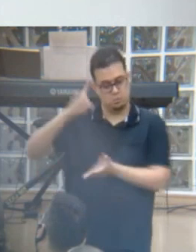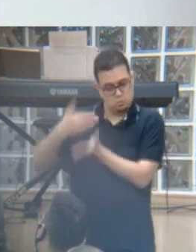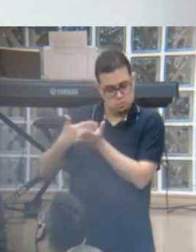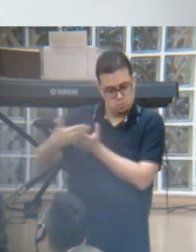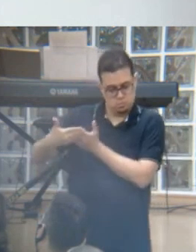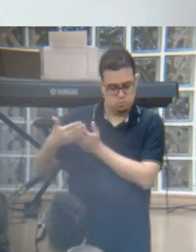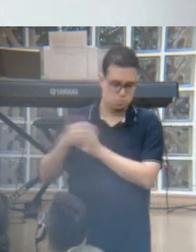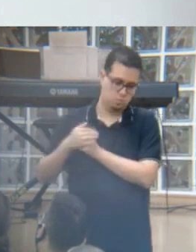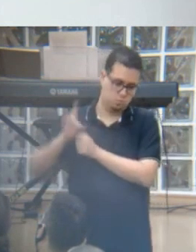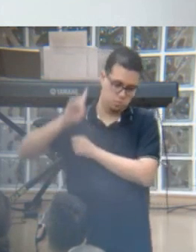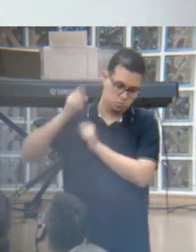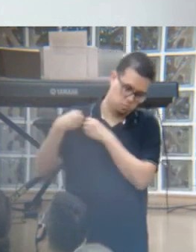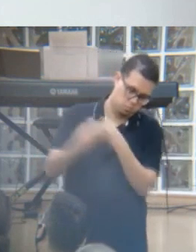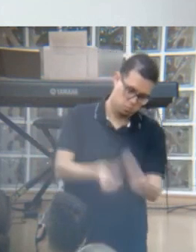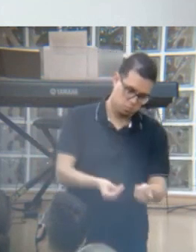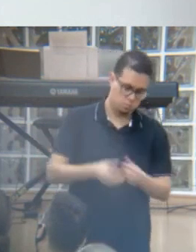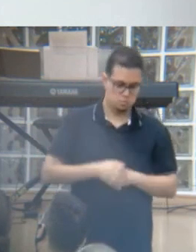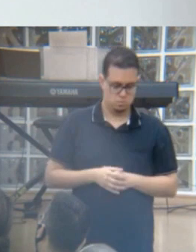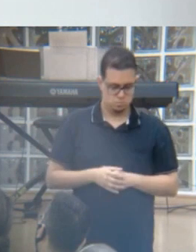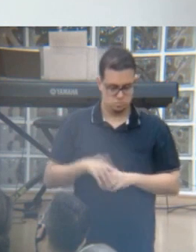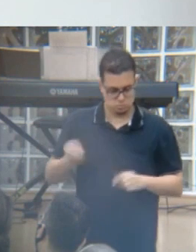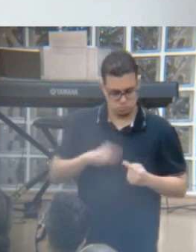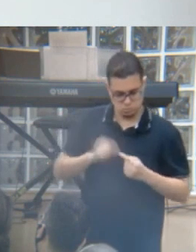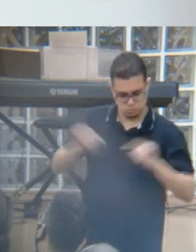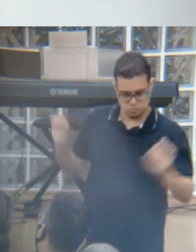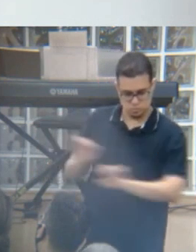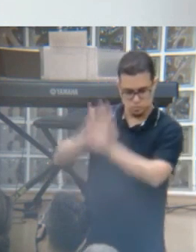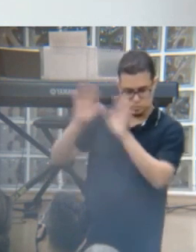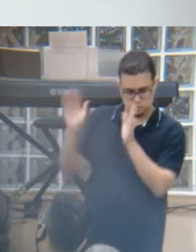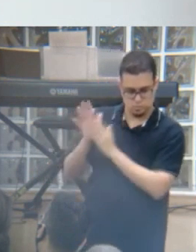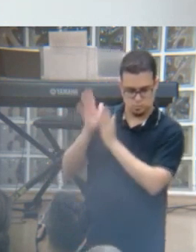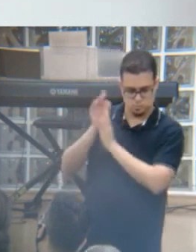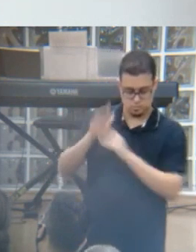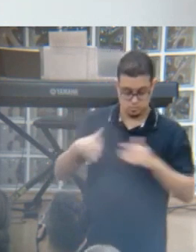louvor. Amém, queridos? Nós vamos louvar ao Senhor mais uma